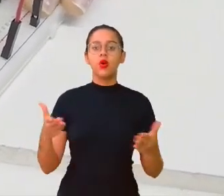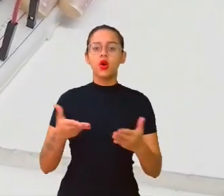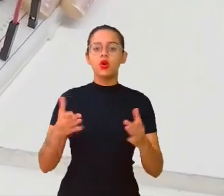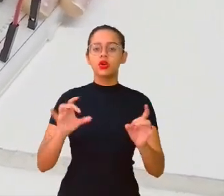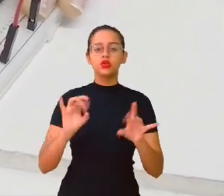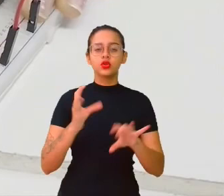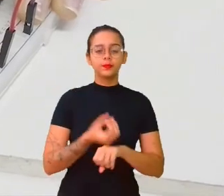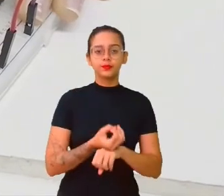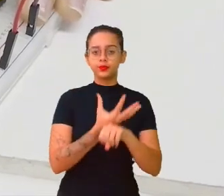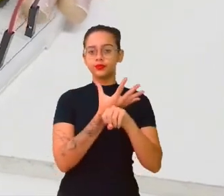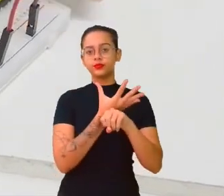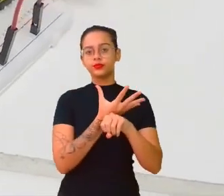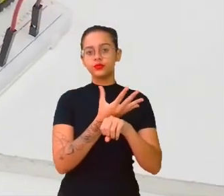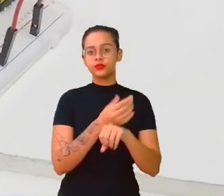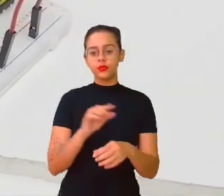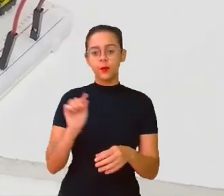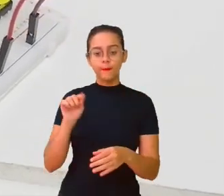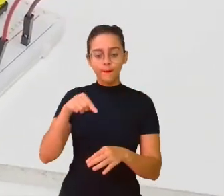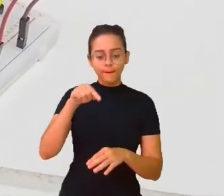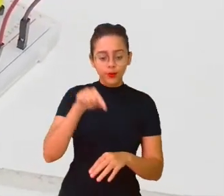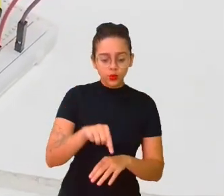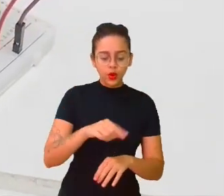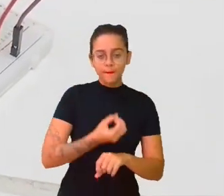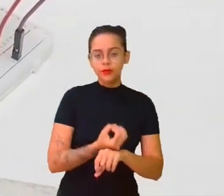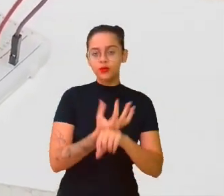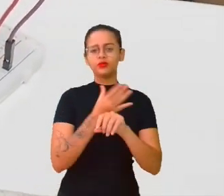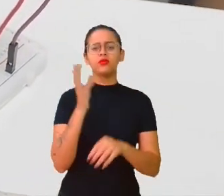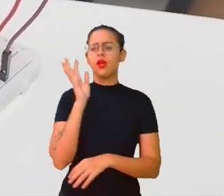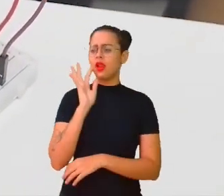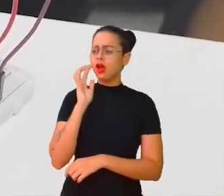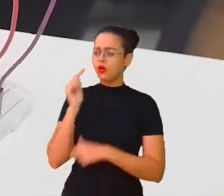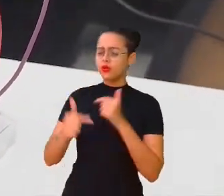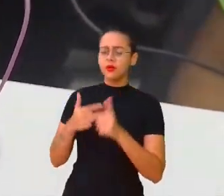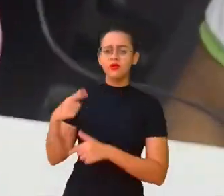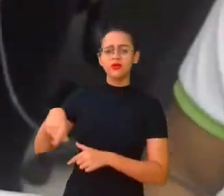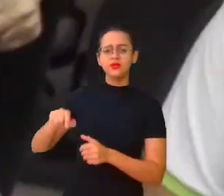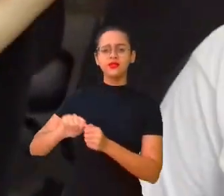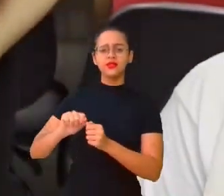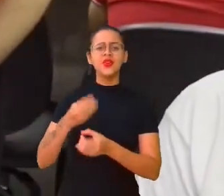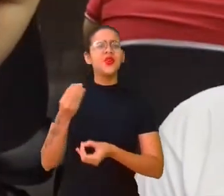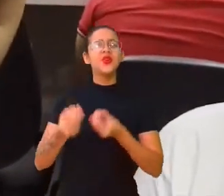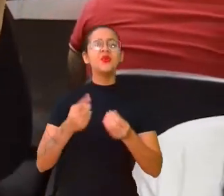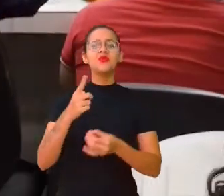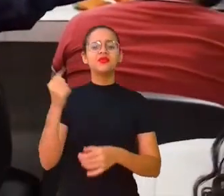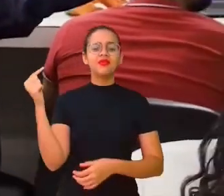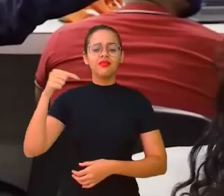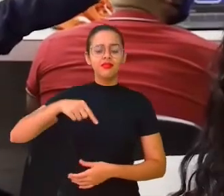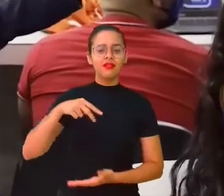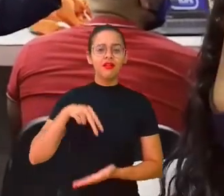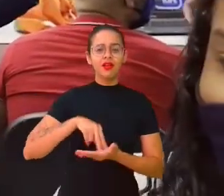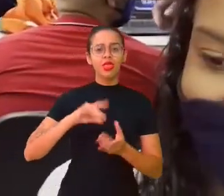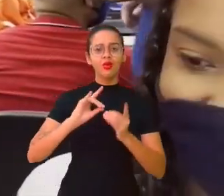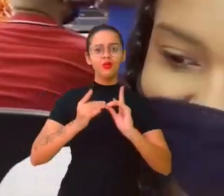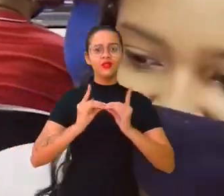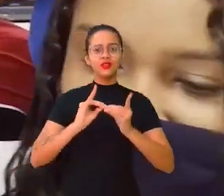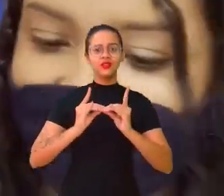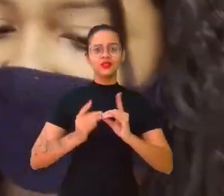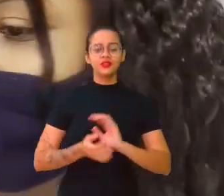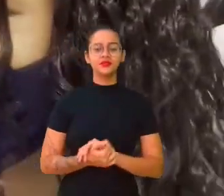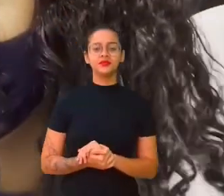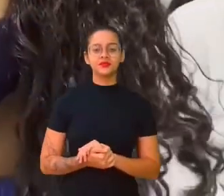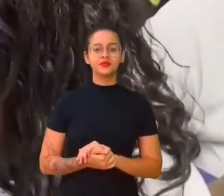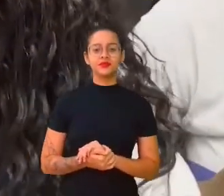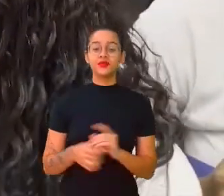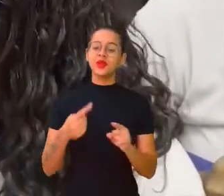só ligar quando a gente aperta o botão. Muito legal esse trabalho que vocês estão fazendo. E como foi que vocês vieram parar aqui na oficina?